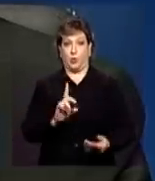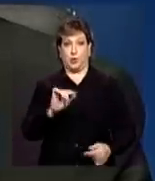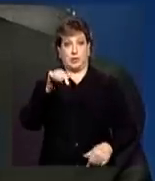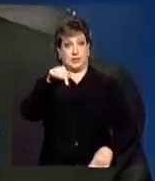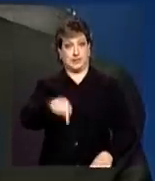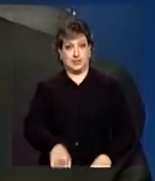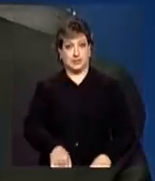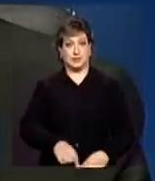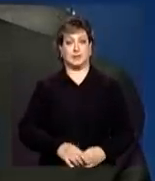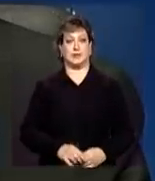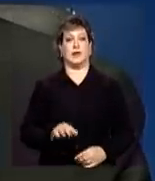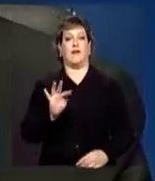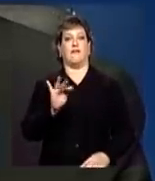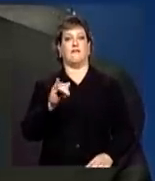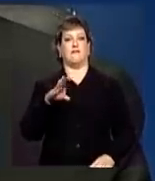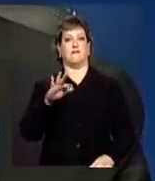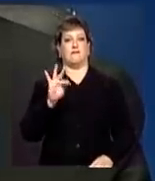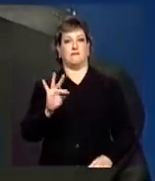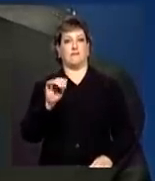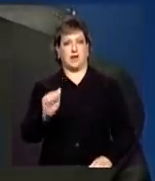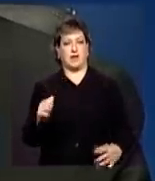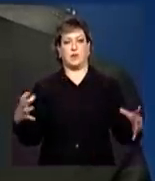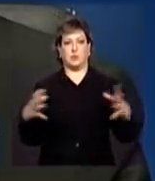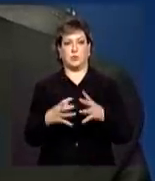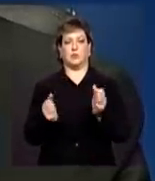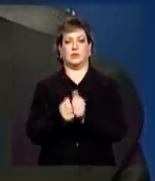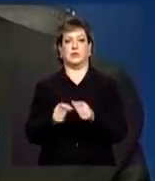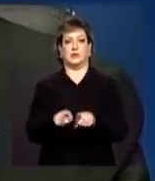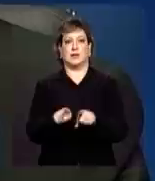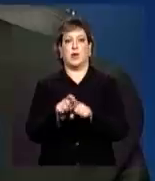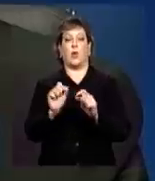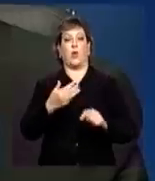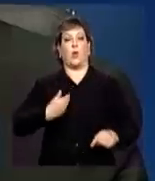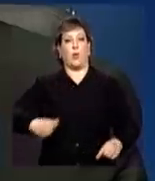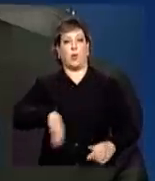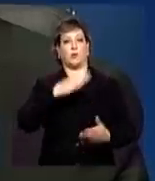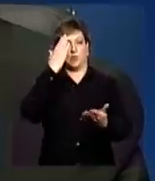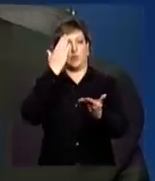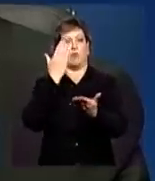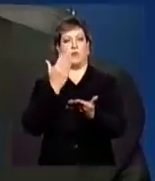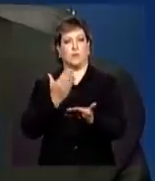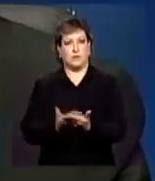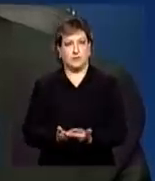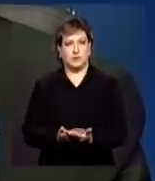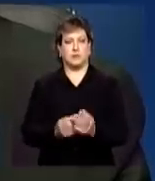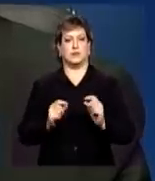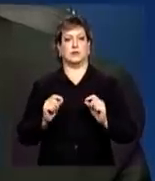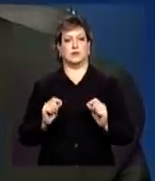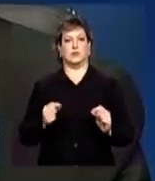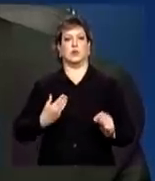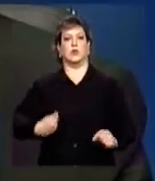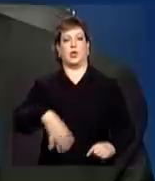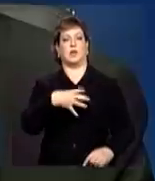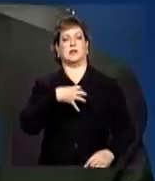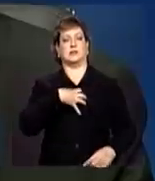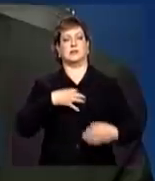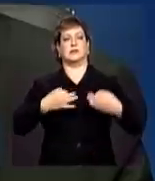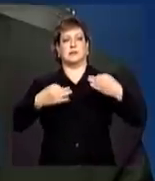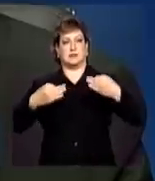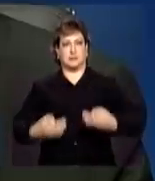aqui com a FIFA, com a nossa confiança, a nossa convicção